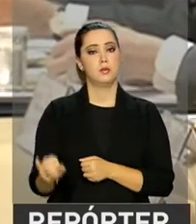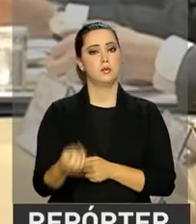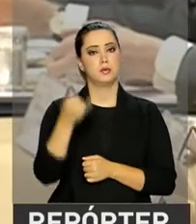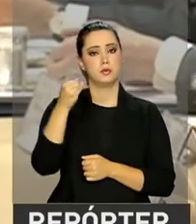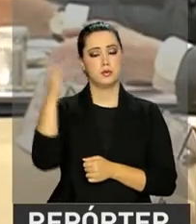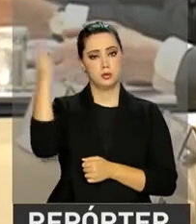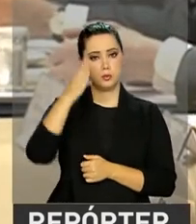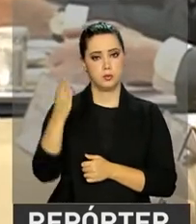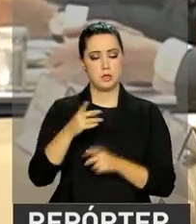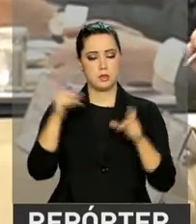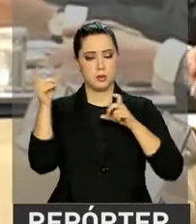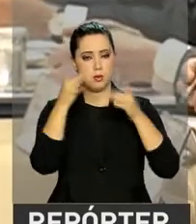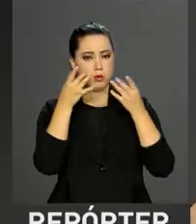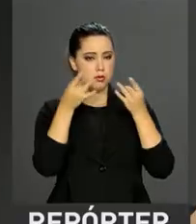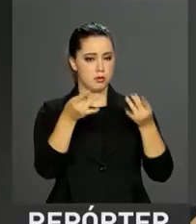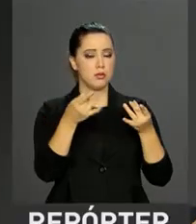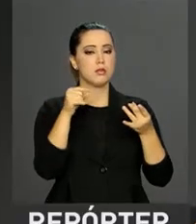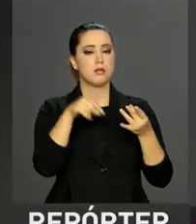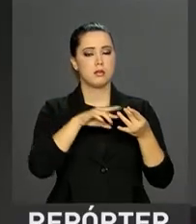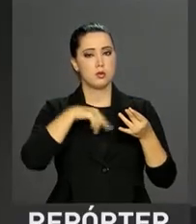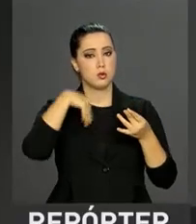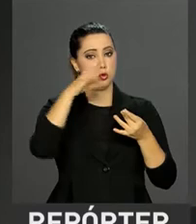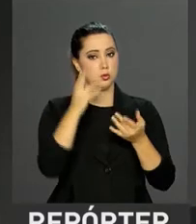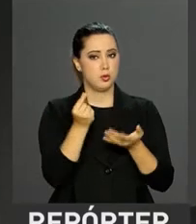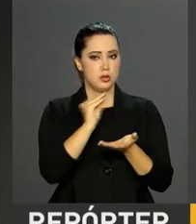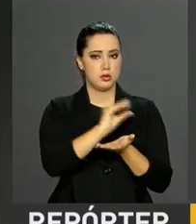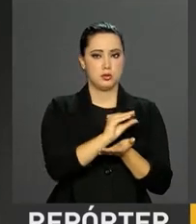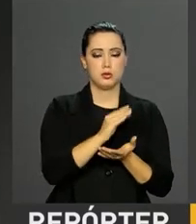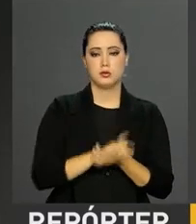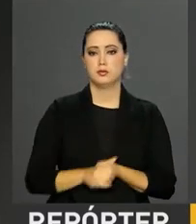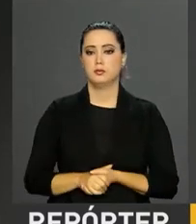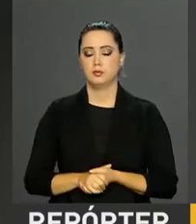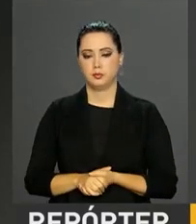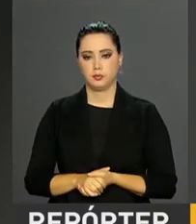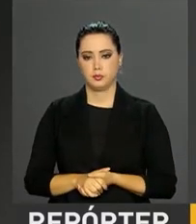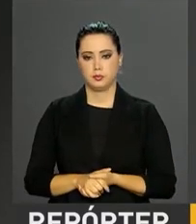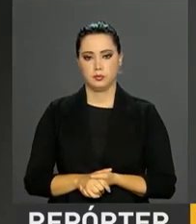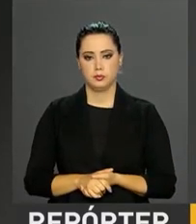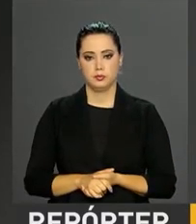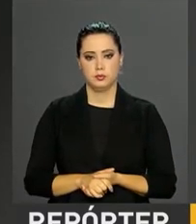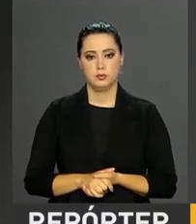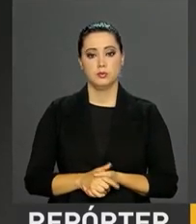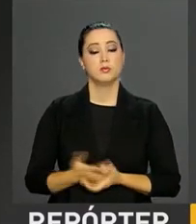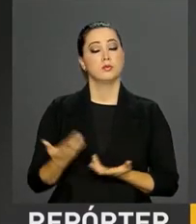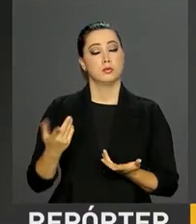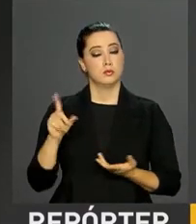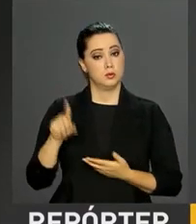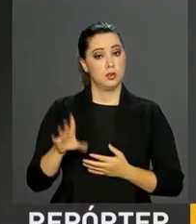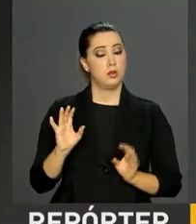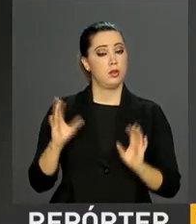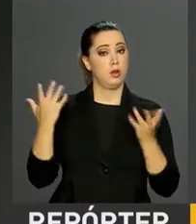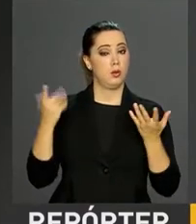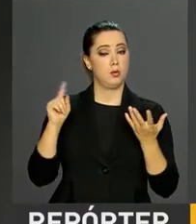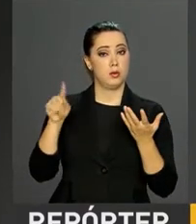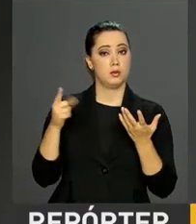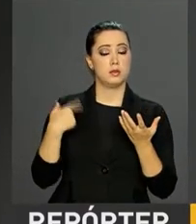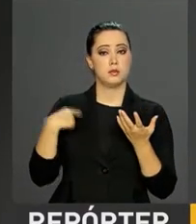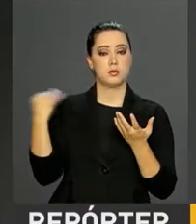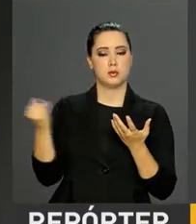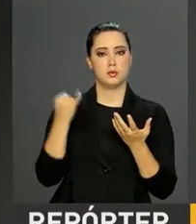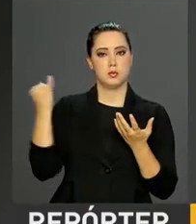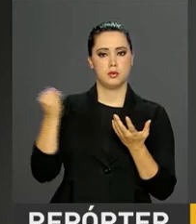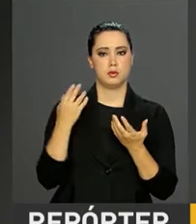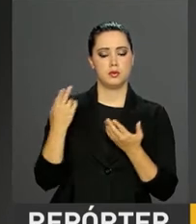país atrair mais investimentos sempre que existe um evento internacional relevante como é o caso do fórum econômico internacional